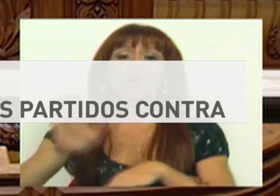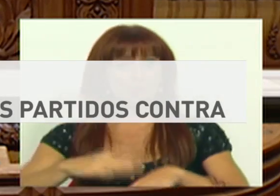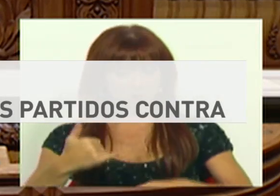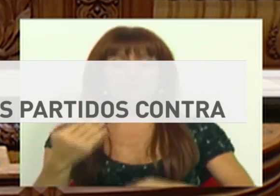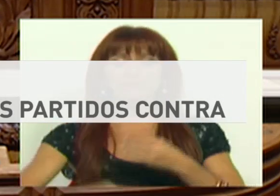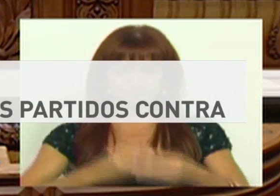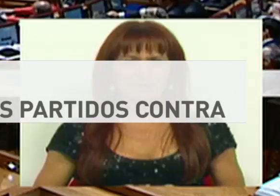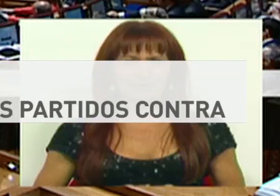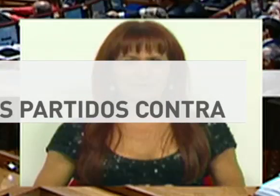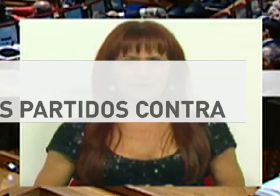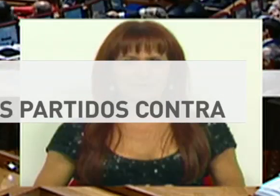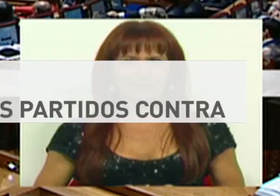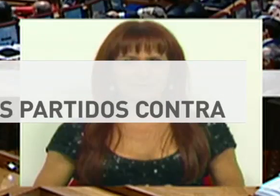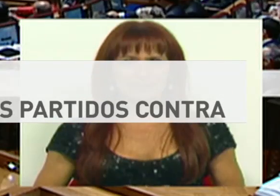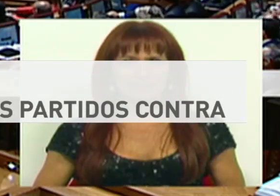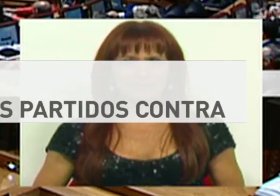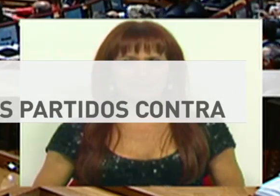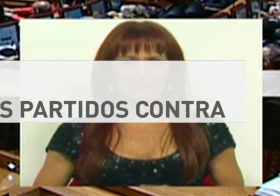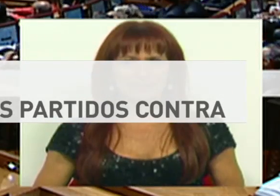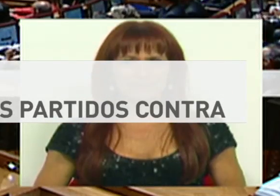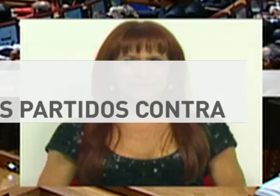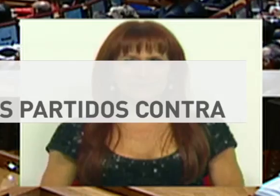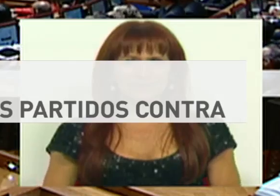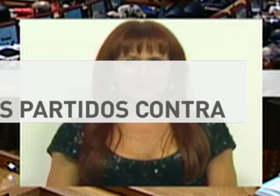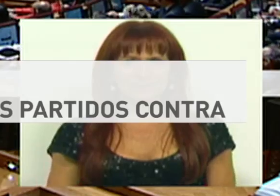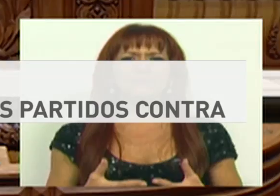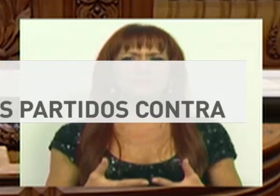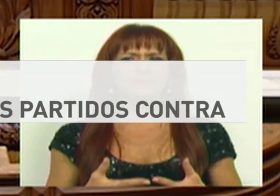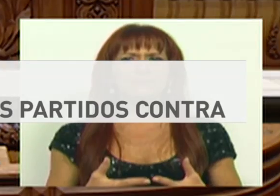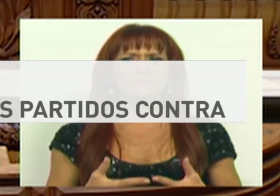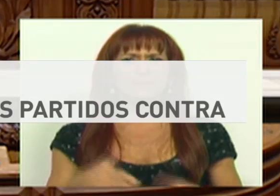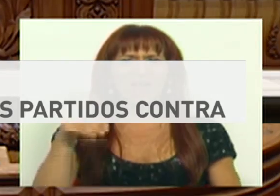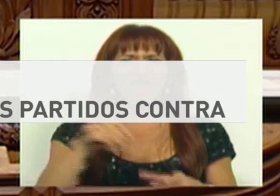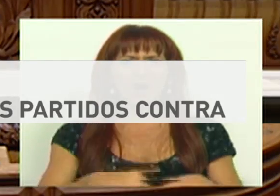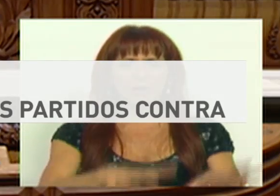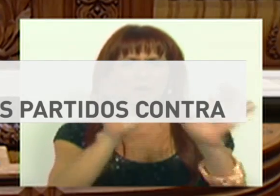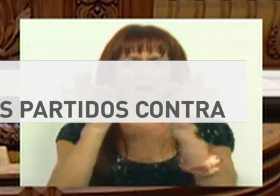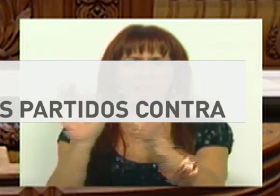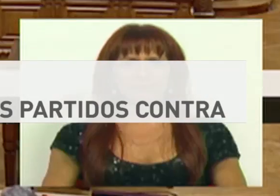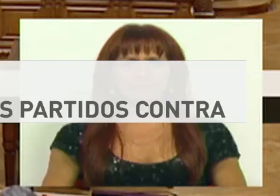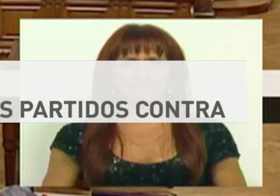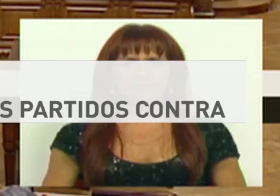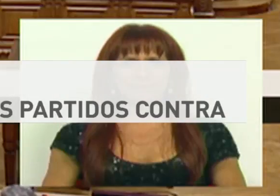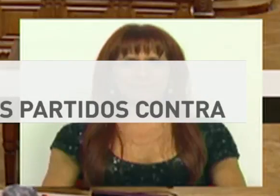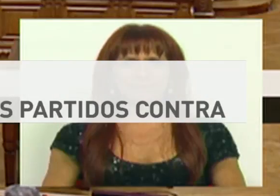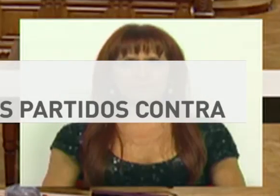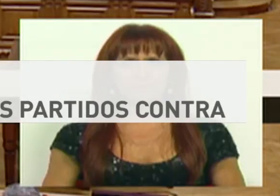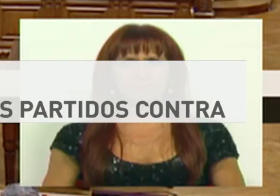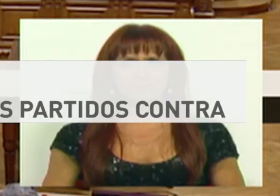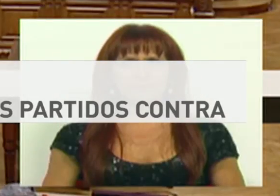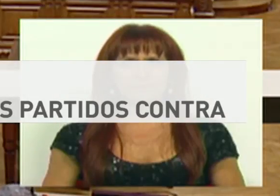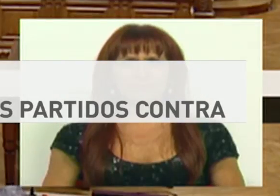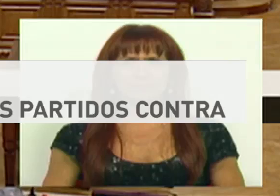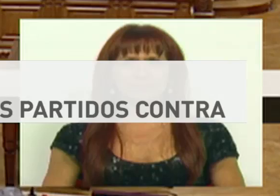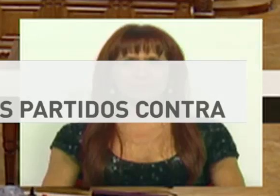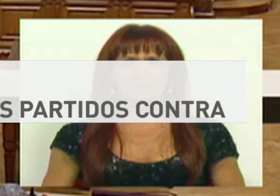orçamento sofreria consequências assim prevêem os estatutos do partido mas não demoveu Rui Barreto